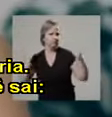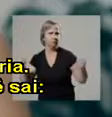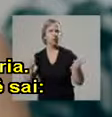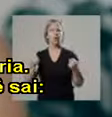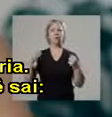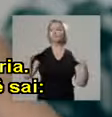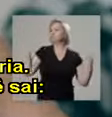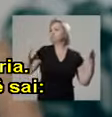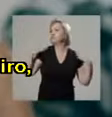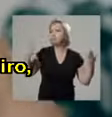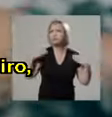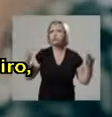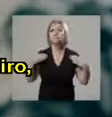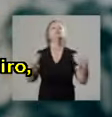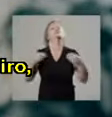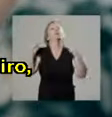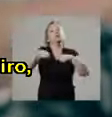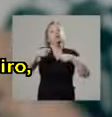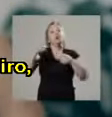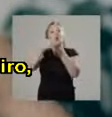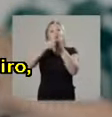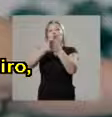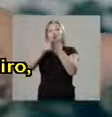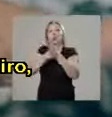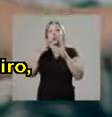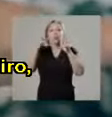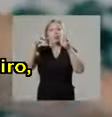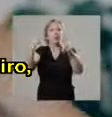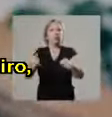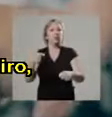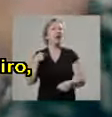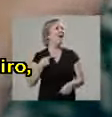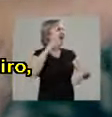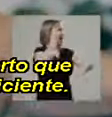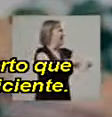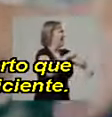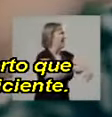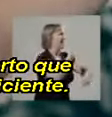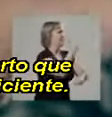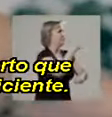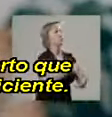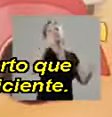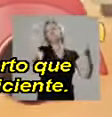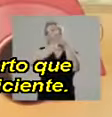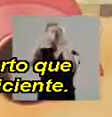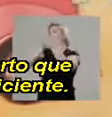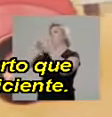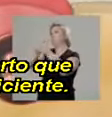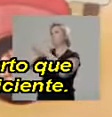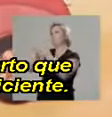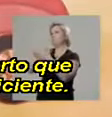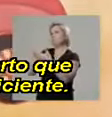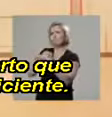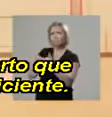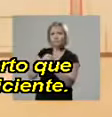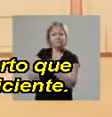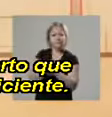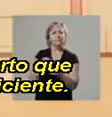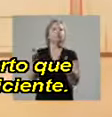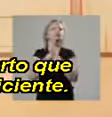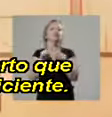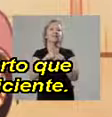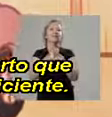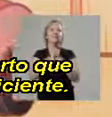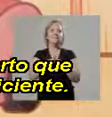uma luta assim, que se você sai, aqui não tem banheiro, poxa vida, não sei o quê, aí você tem que falar, aí você vai pra rua, é